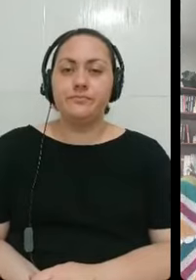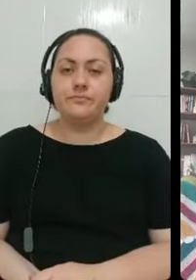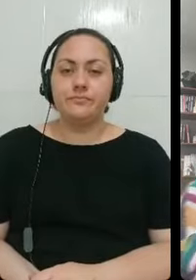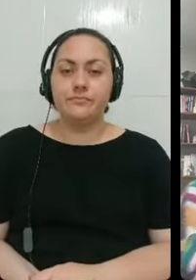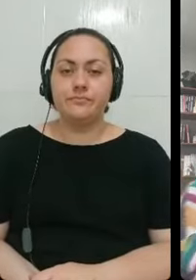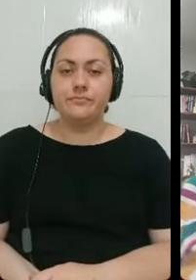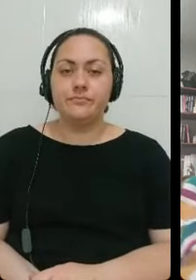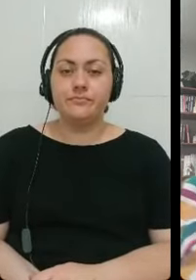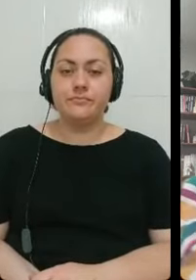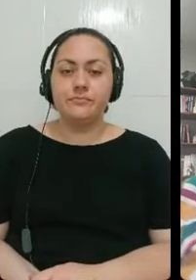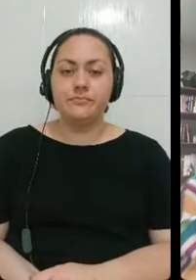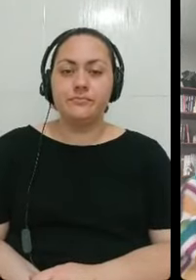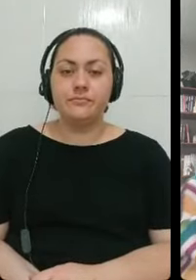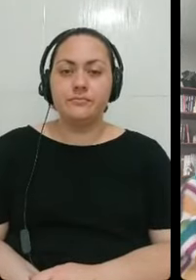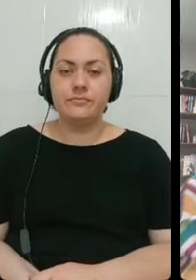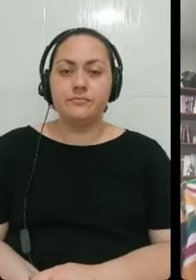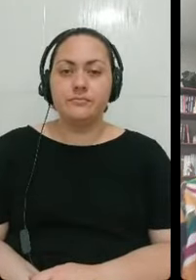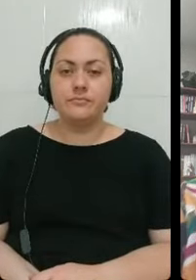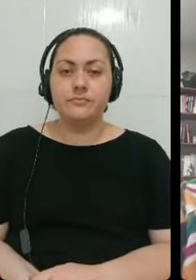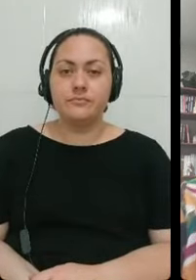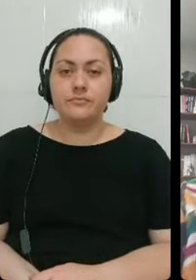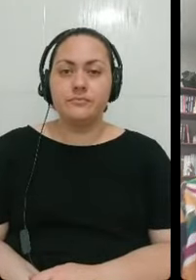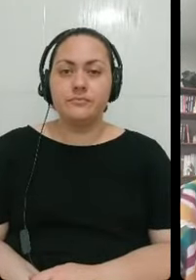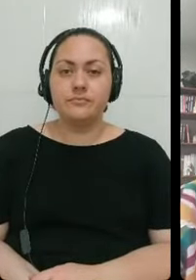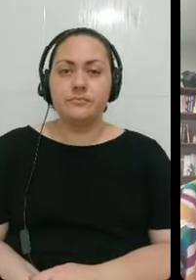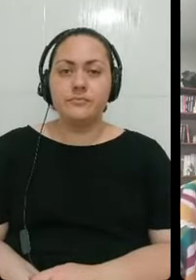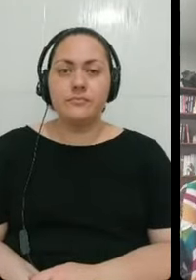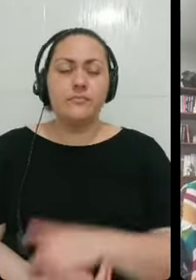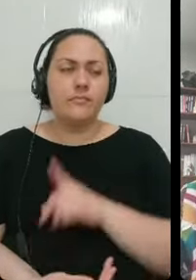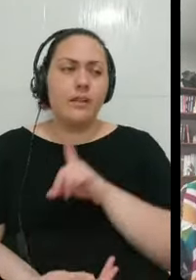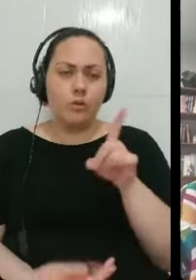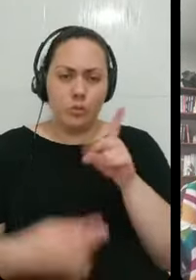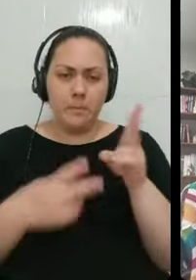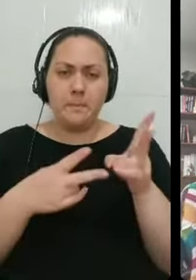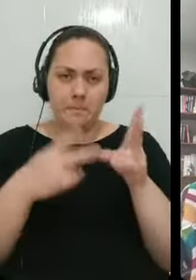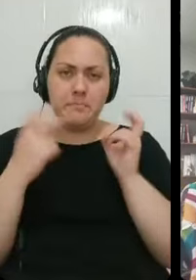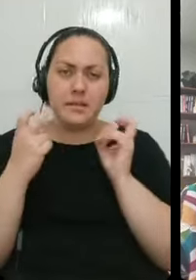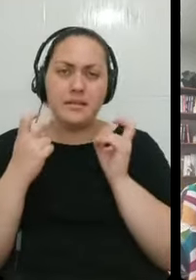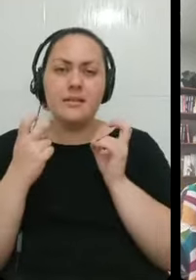a proximidade das pessoas com o trabalho do